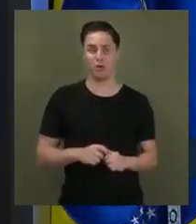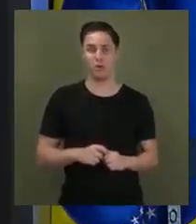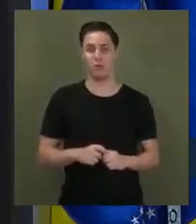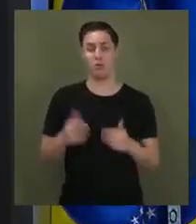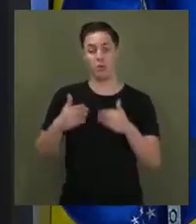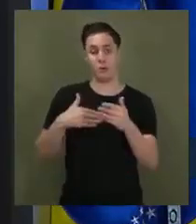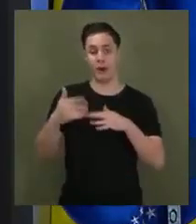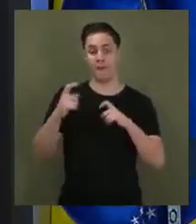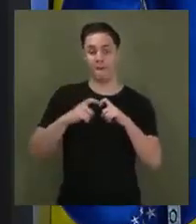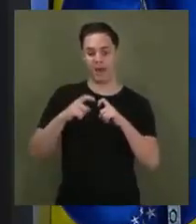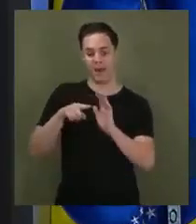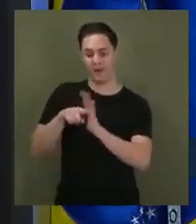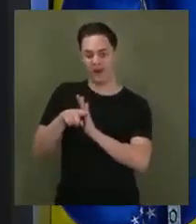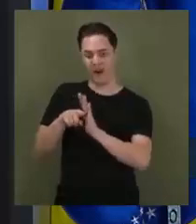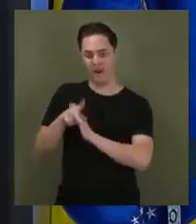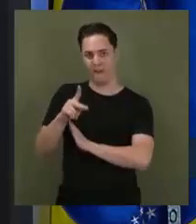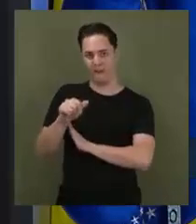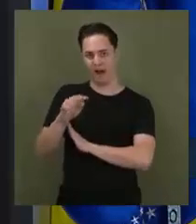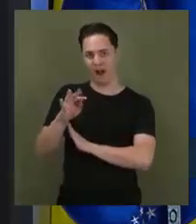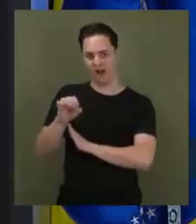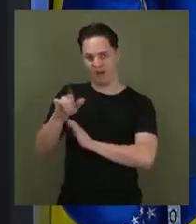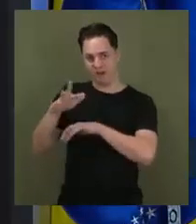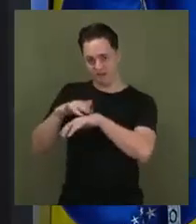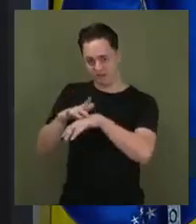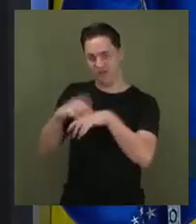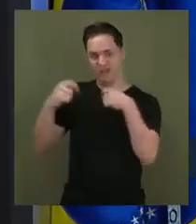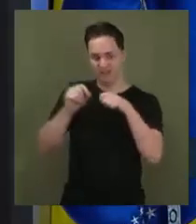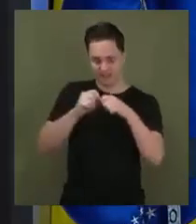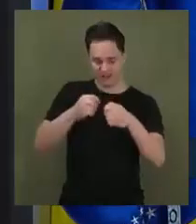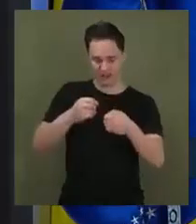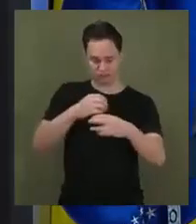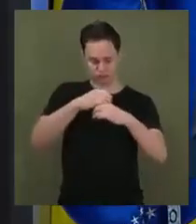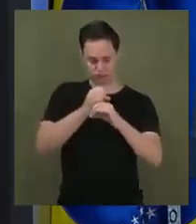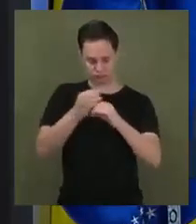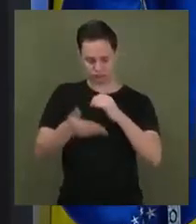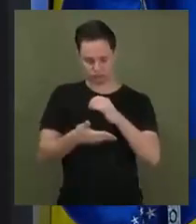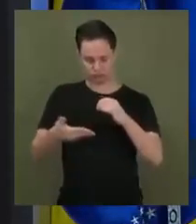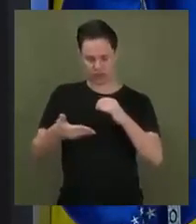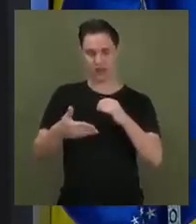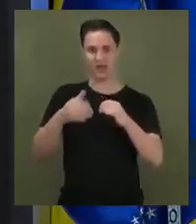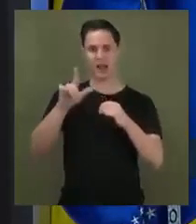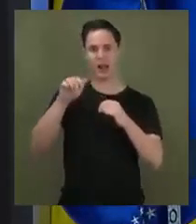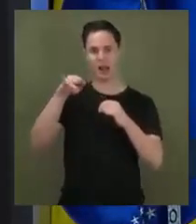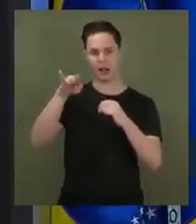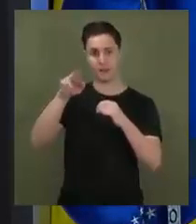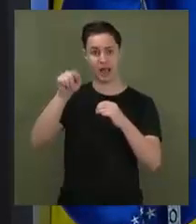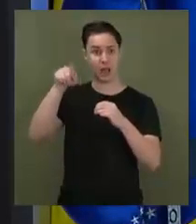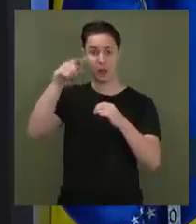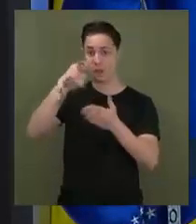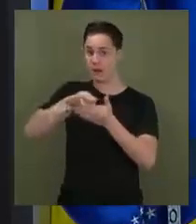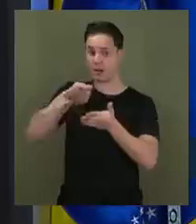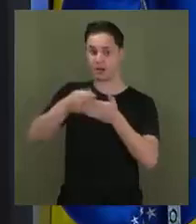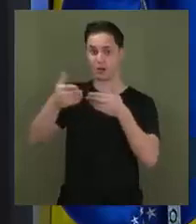patologista tem que fazer lâmina e necrópsia de todos os órgãos. Isso é mandatório em